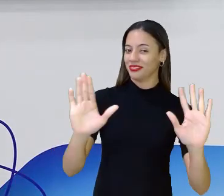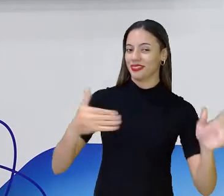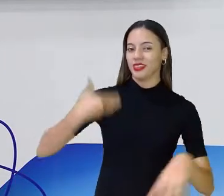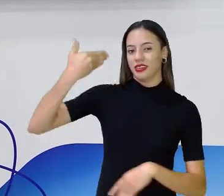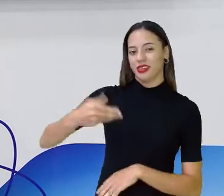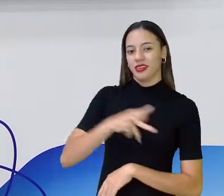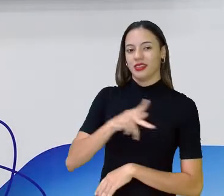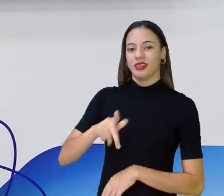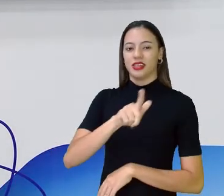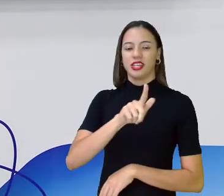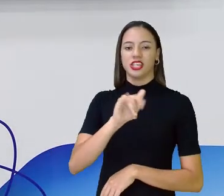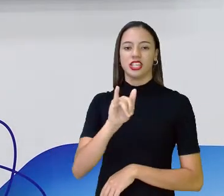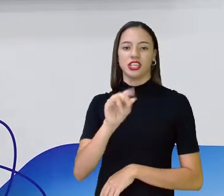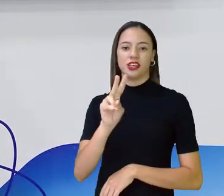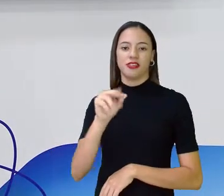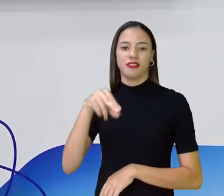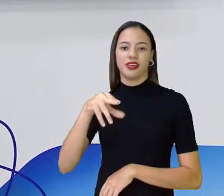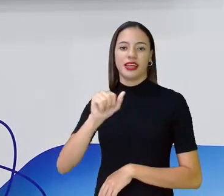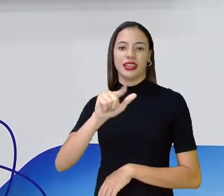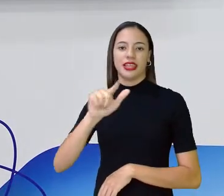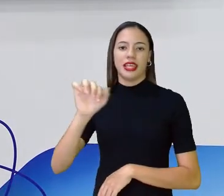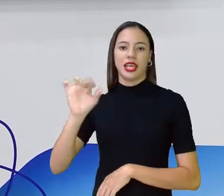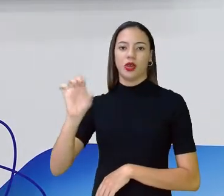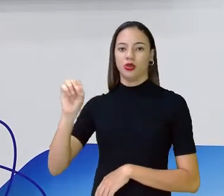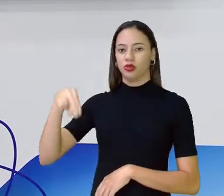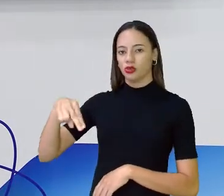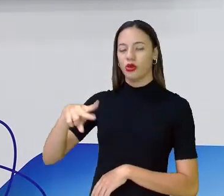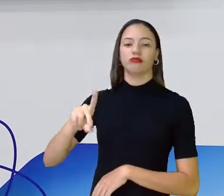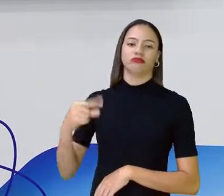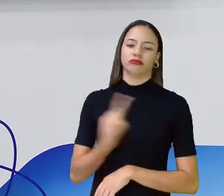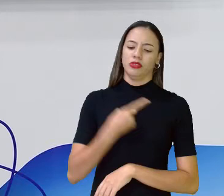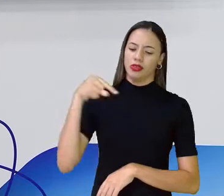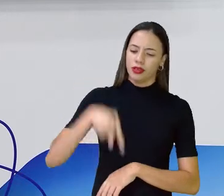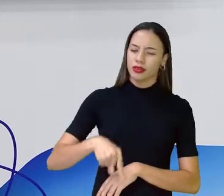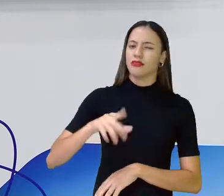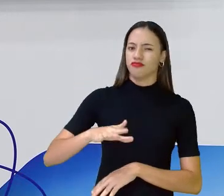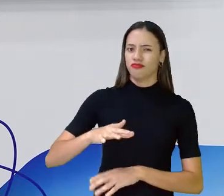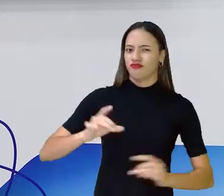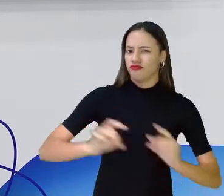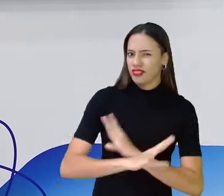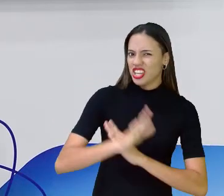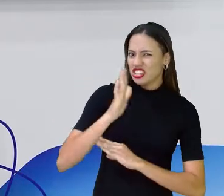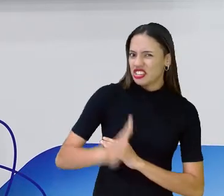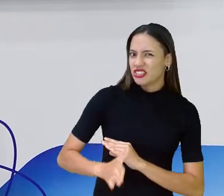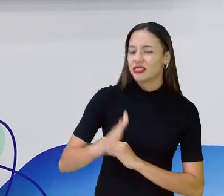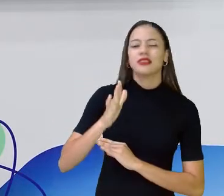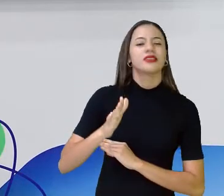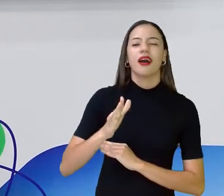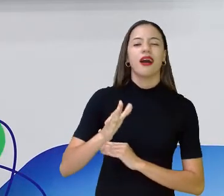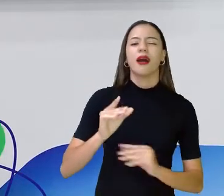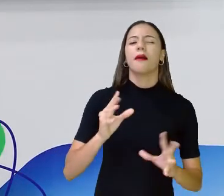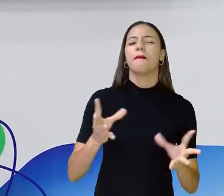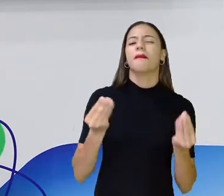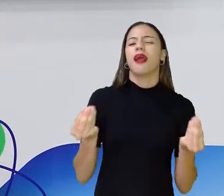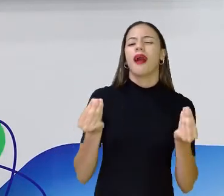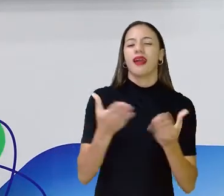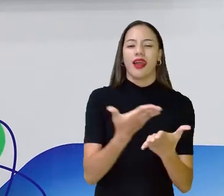eu sou o professor Givanilson Soares e nós estamos aqui prontos e prontas para mais uma aula